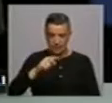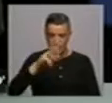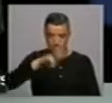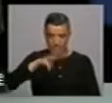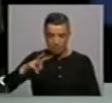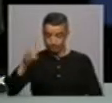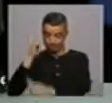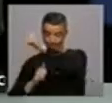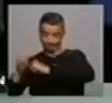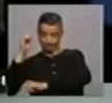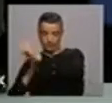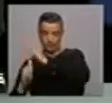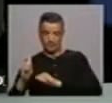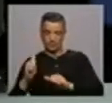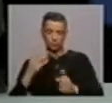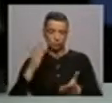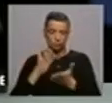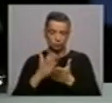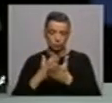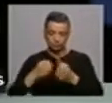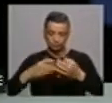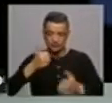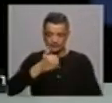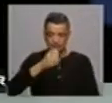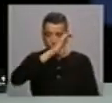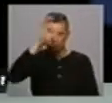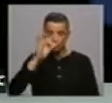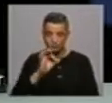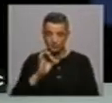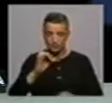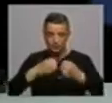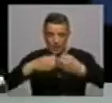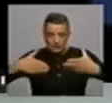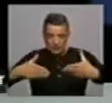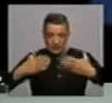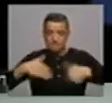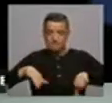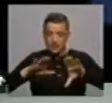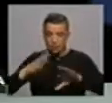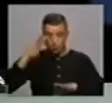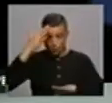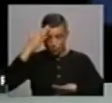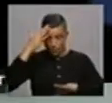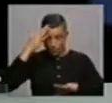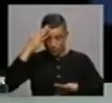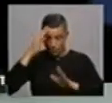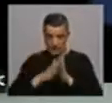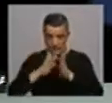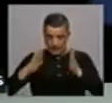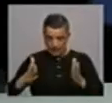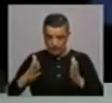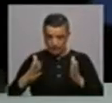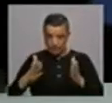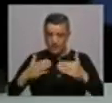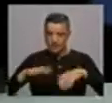nossa galáxia, ela apenas teria crescido 5%. Portanto, há aqui um confronto entre um número que nos parece gigantesco, mas quando é colocado no